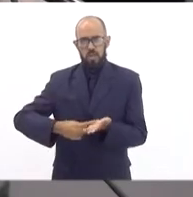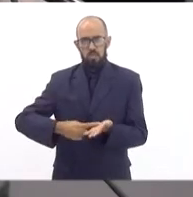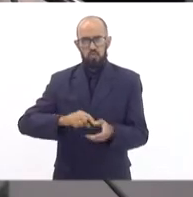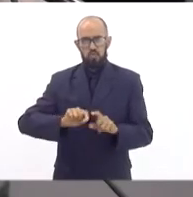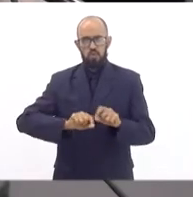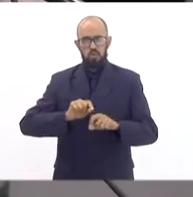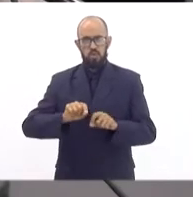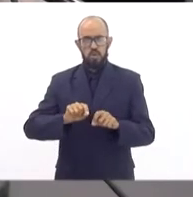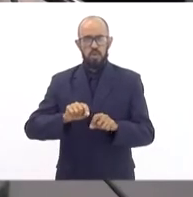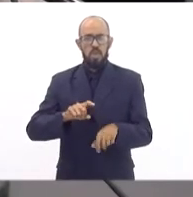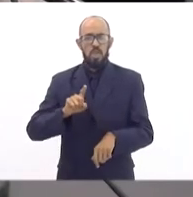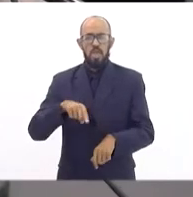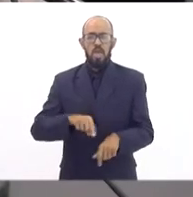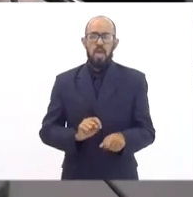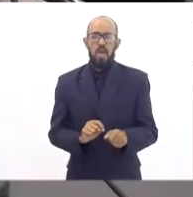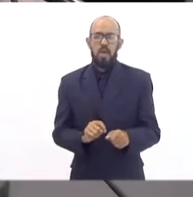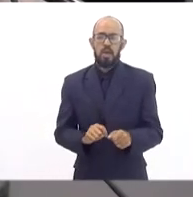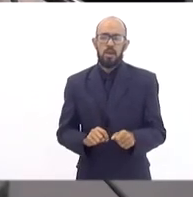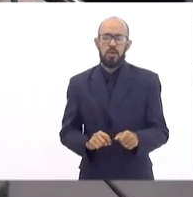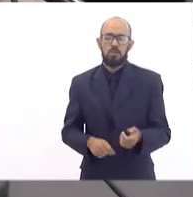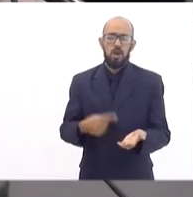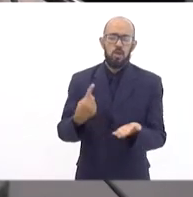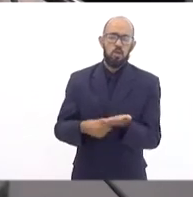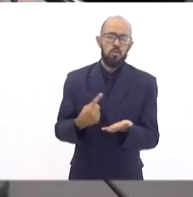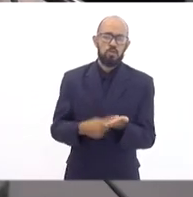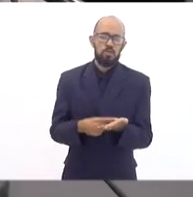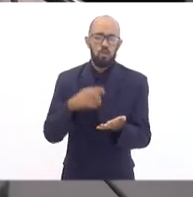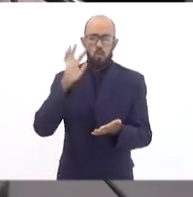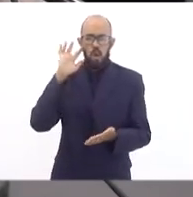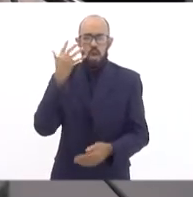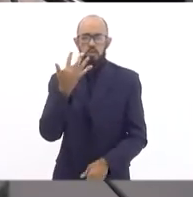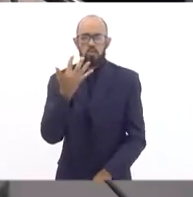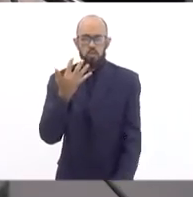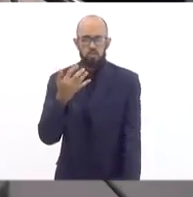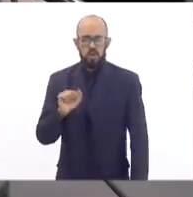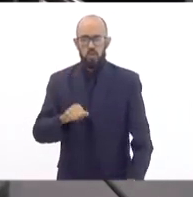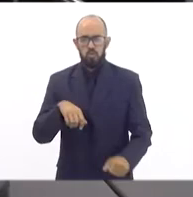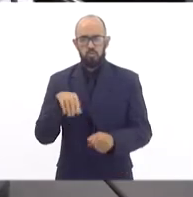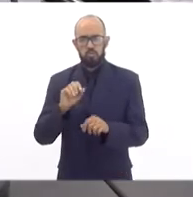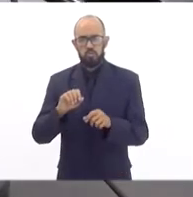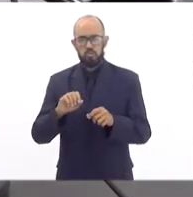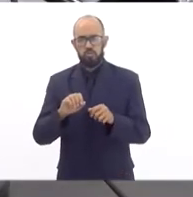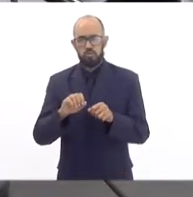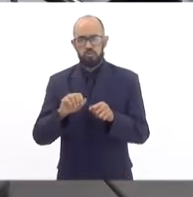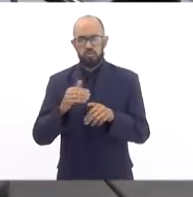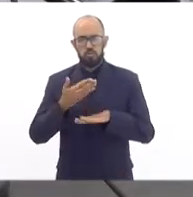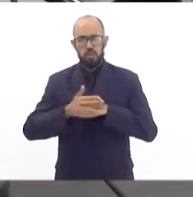uma condição resolutiva, deputado, de implementação